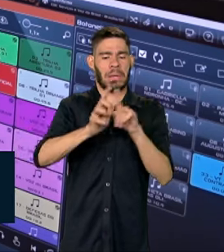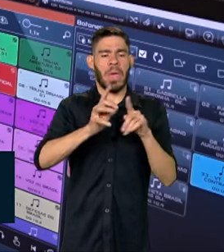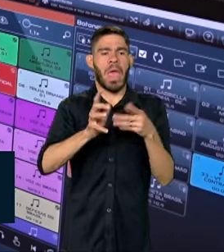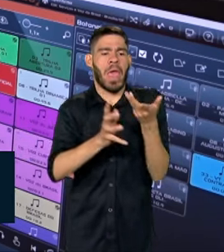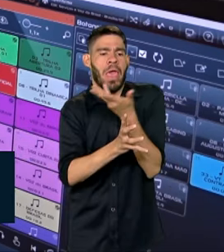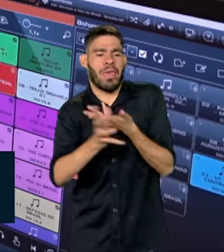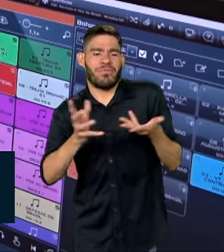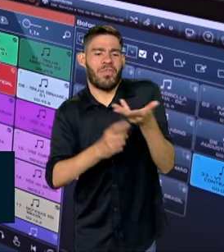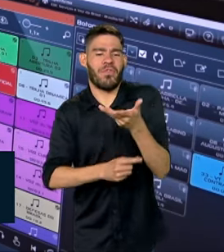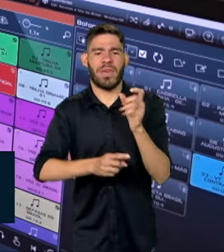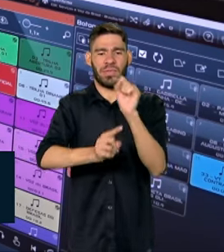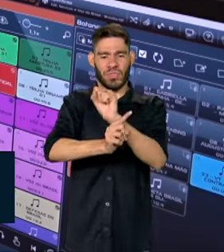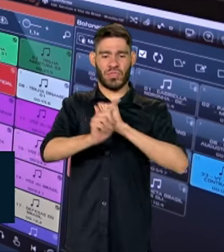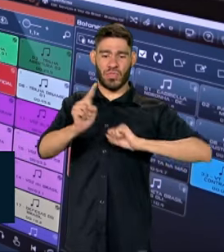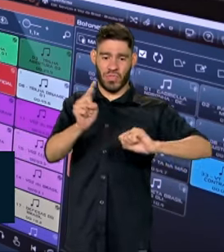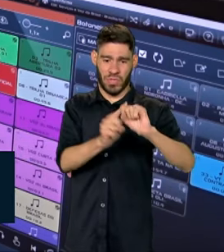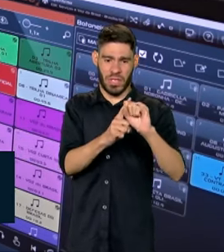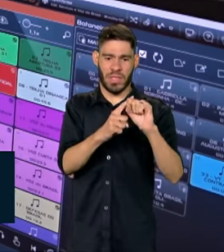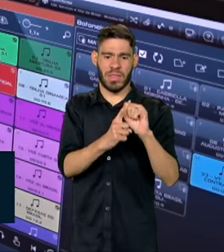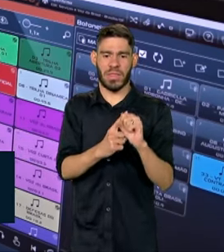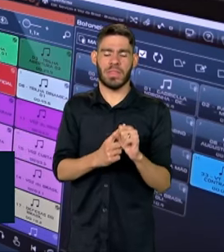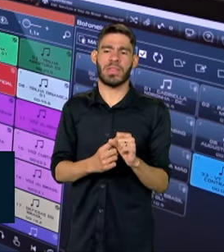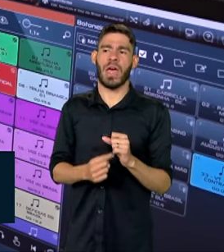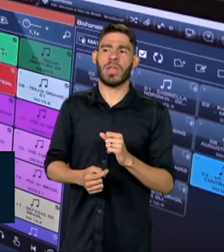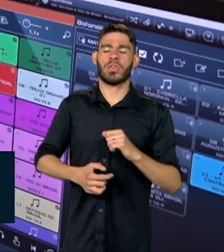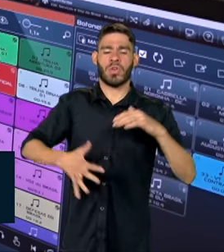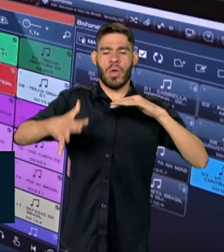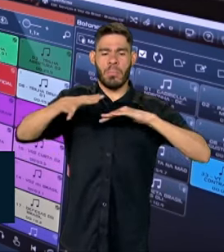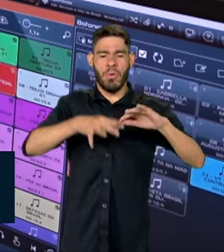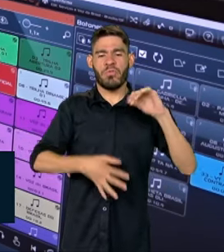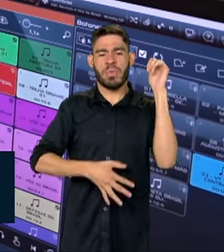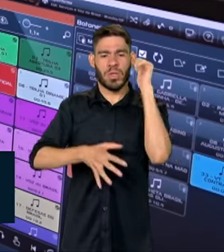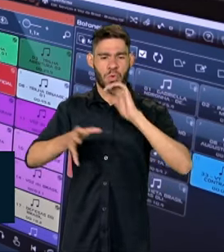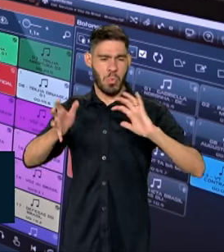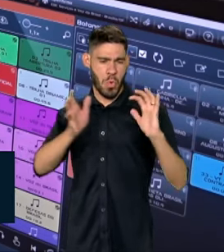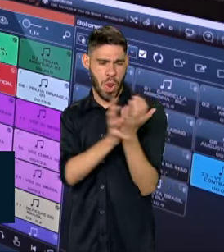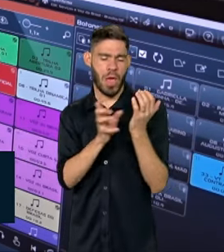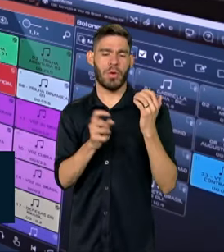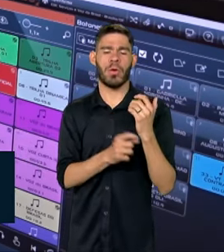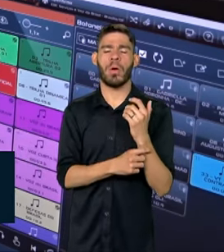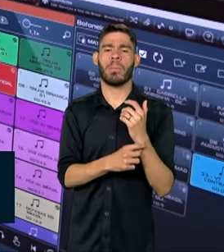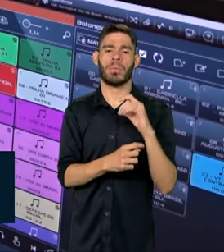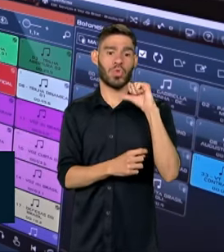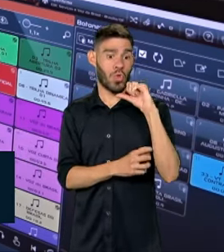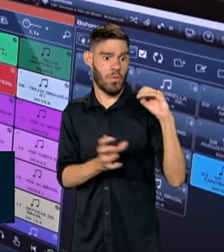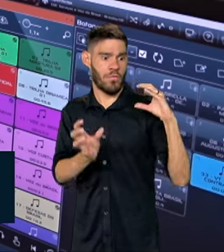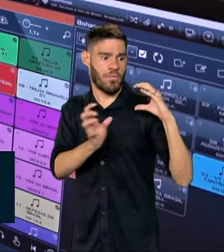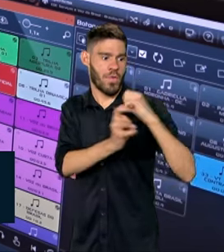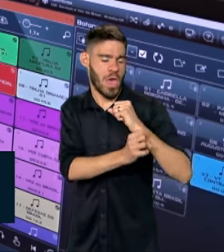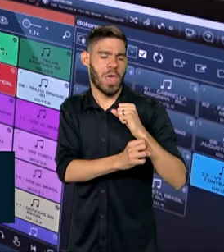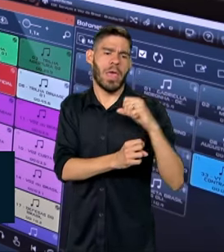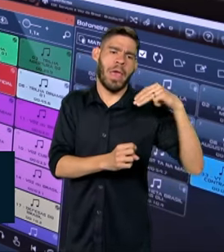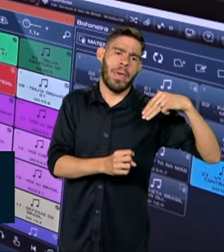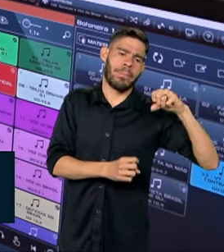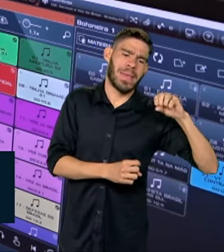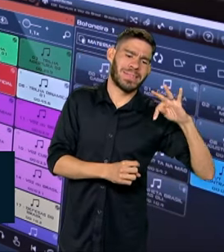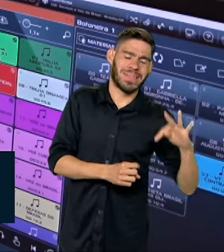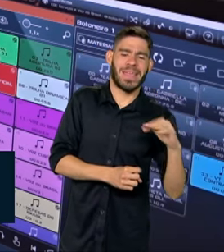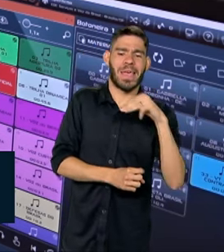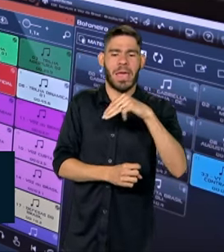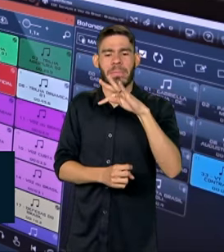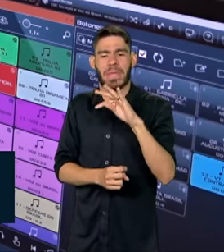envolver toda a sociedade. Eu falei com o movimento de mulheres, são mais de 90 movimentos entre MST,